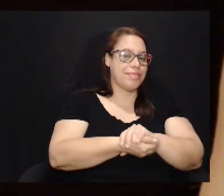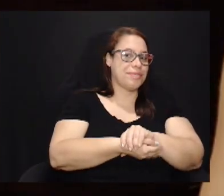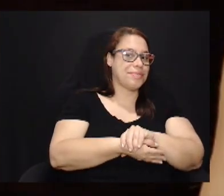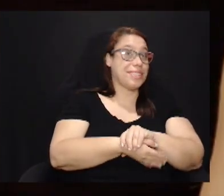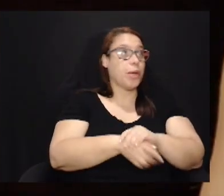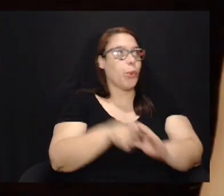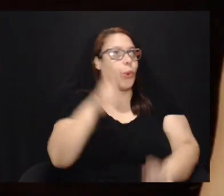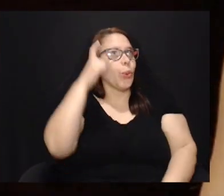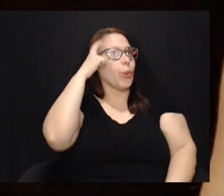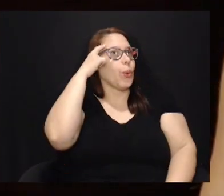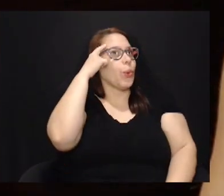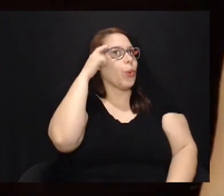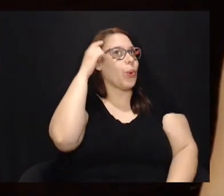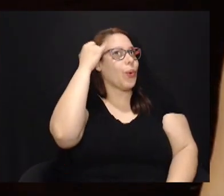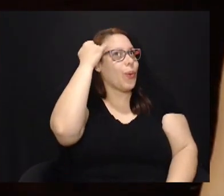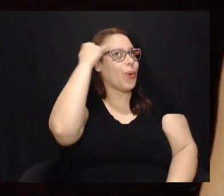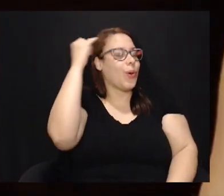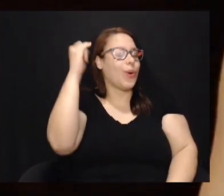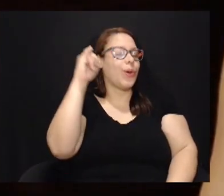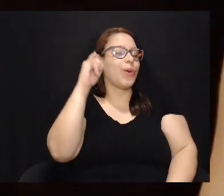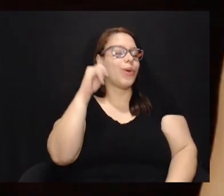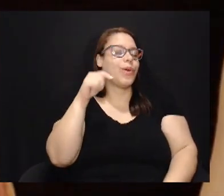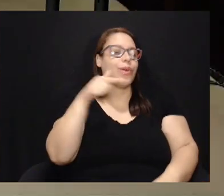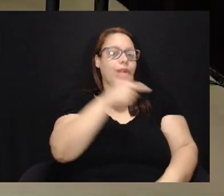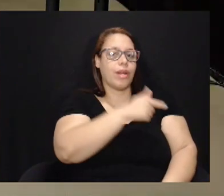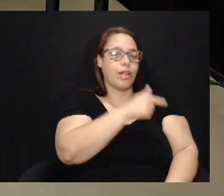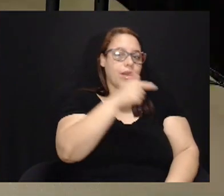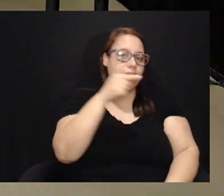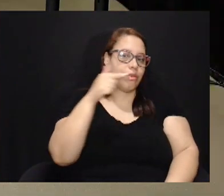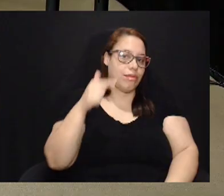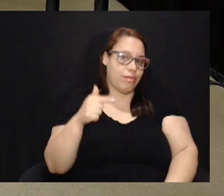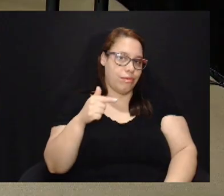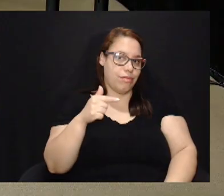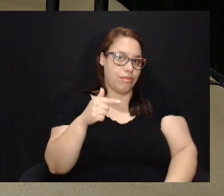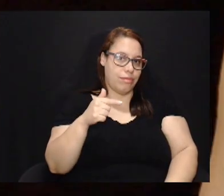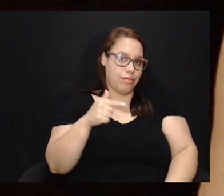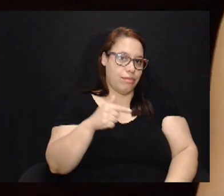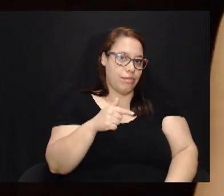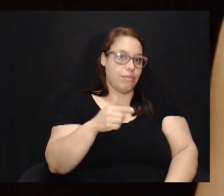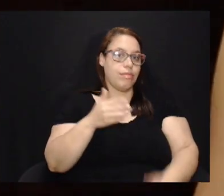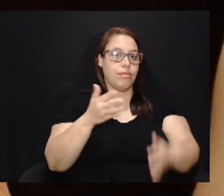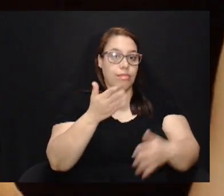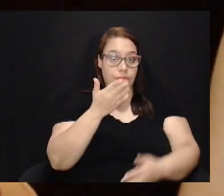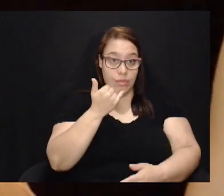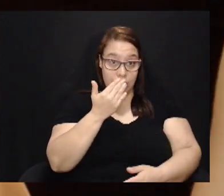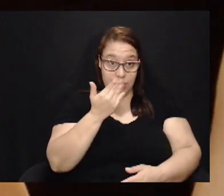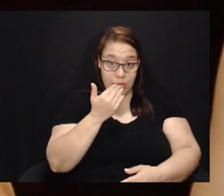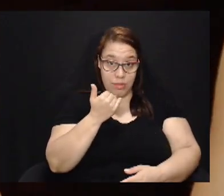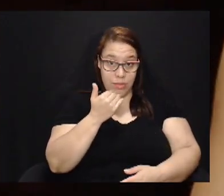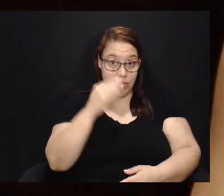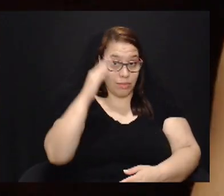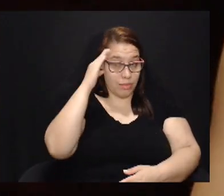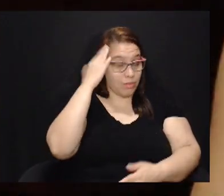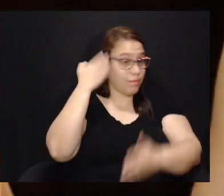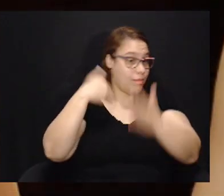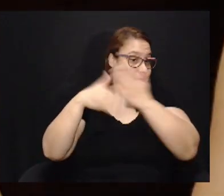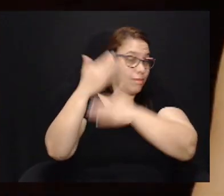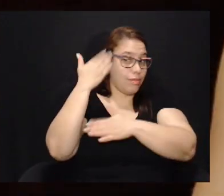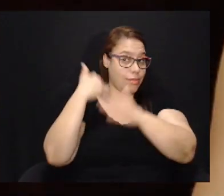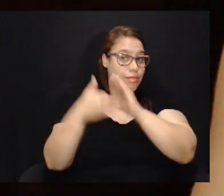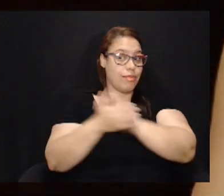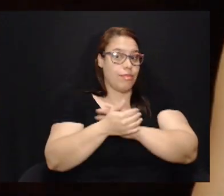delícia. Semanalmente, porque os alimentos se estragam, né? Então, esses alimentos que a gente fala dos primórdios da humanidade, então a gente tá falando de